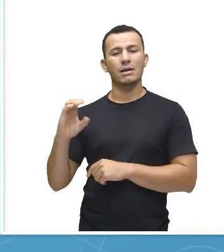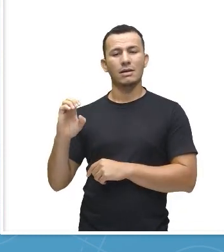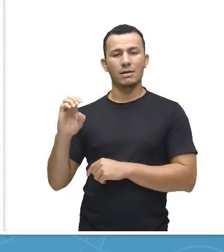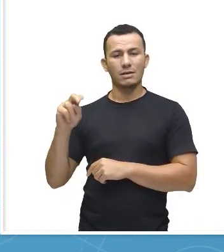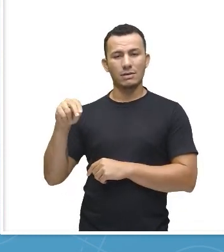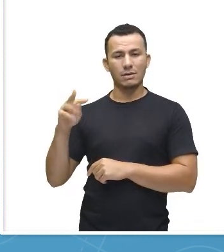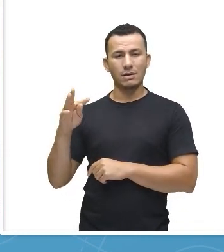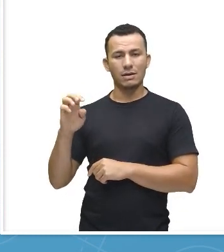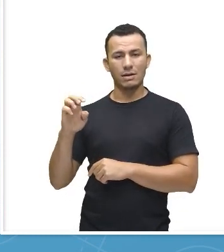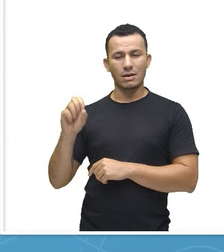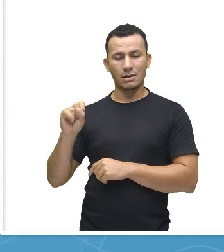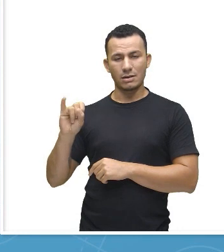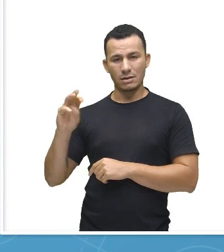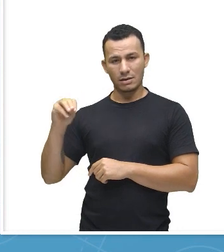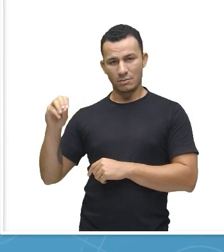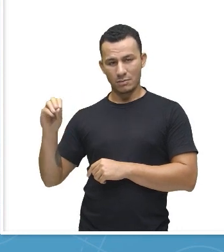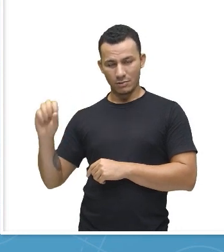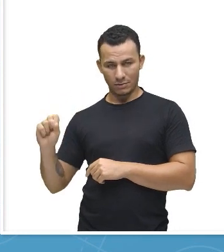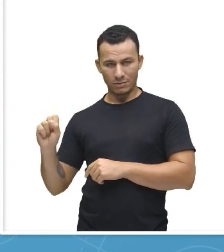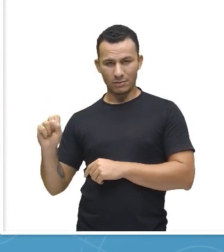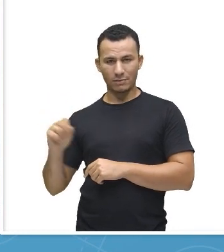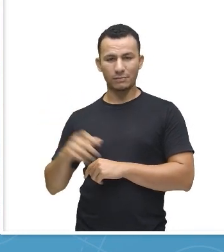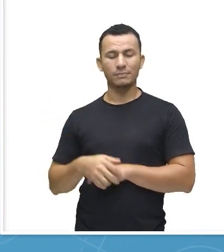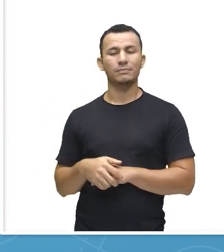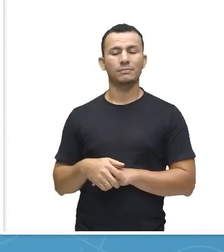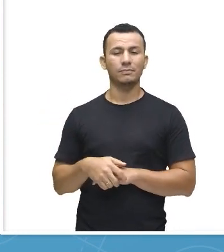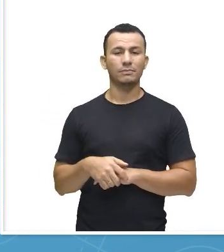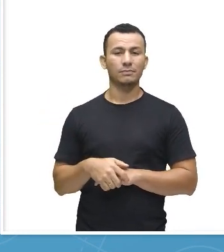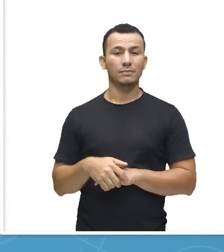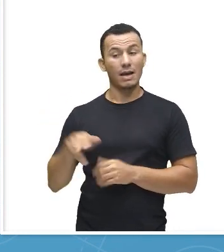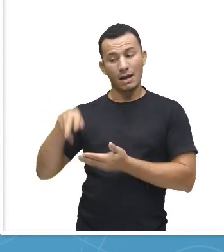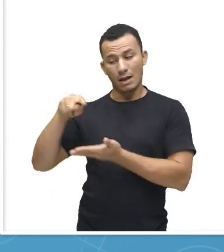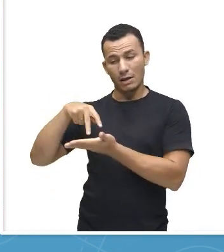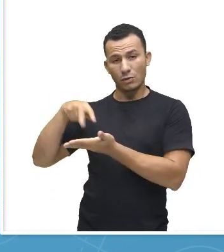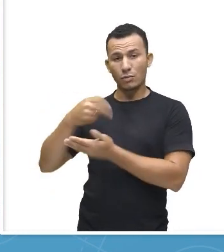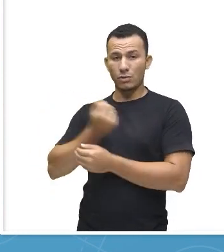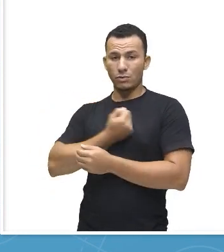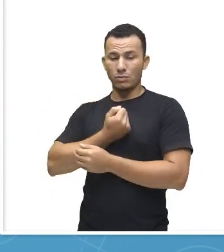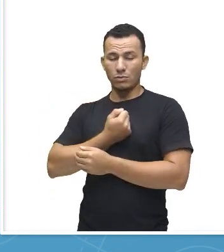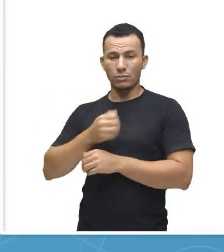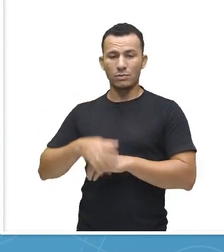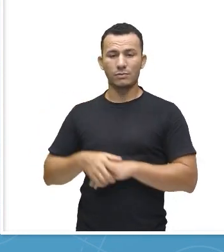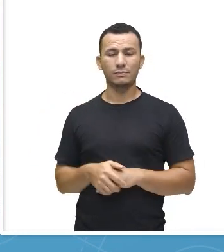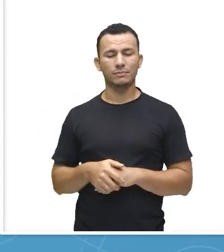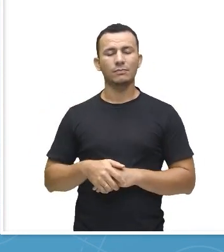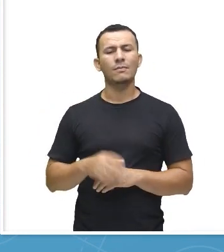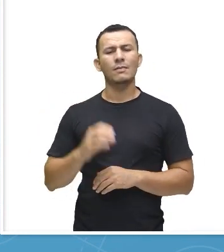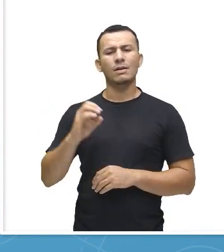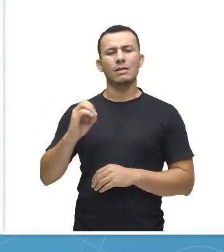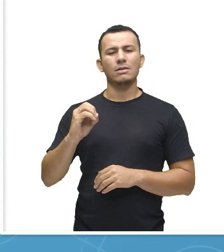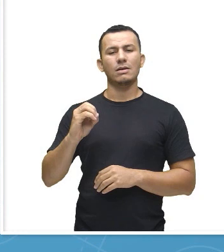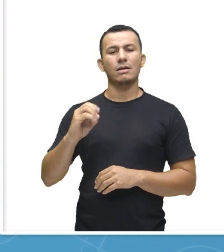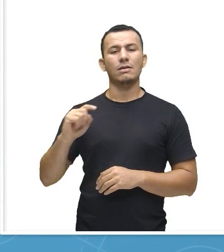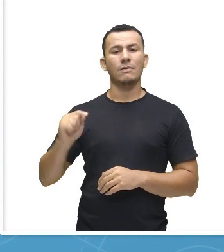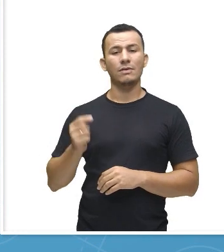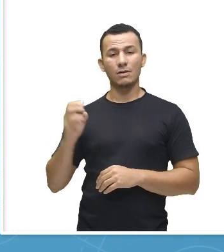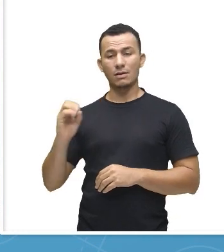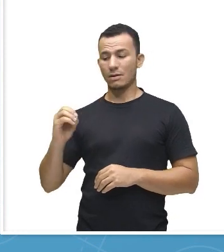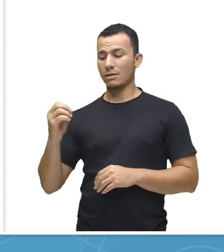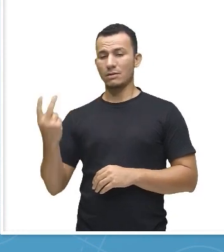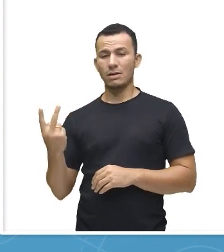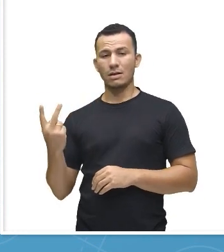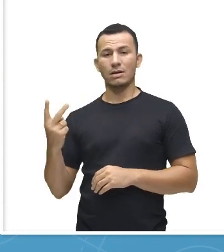que nós fazendo a leitura. 2 centésimos, você já se remete